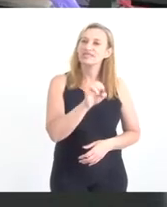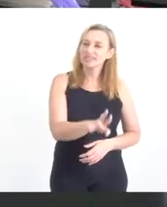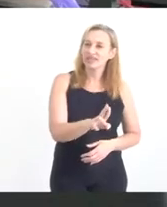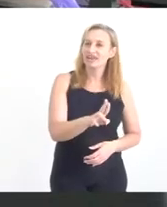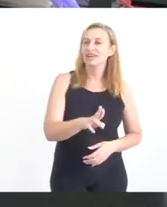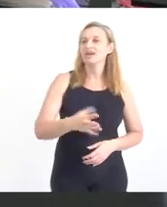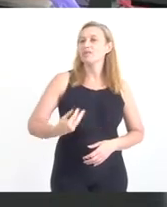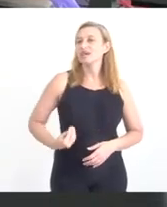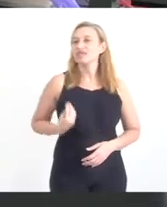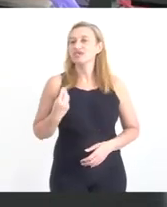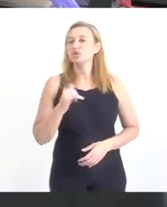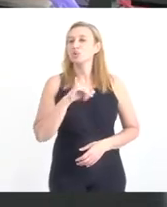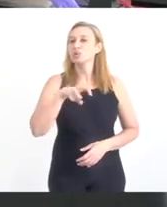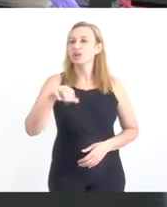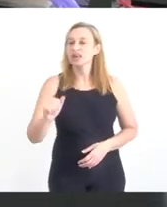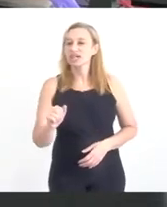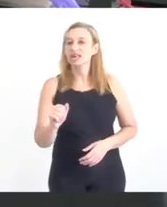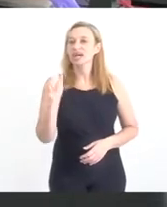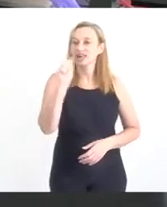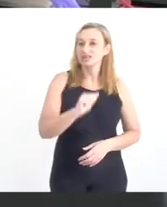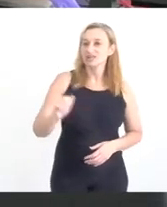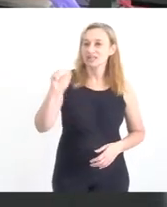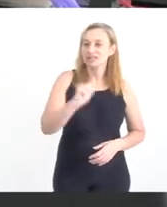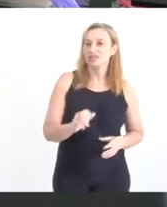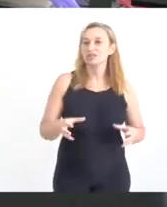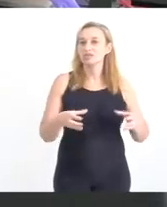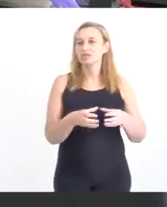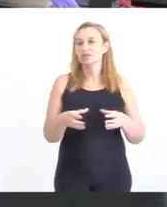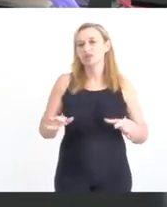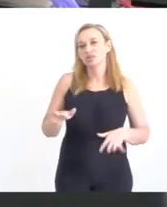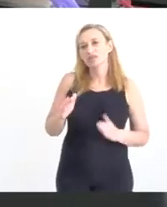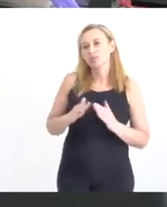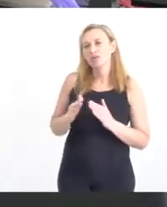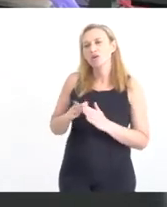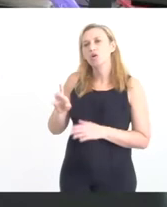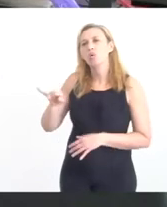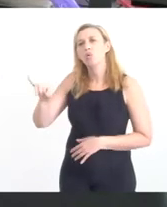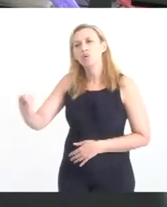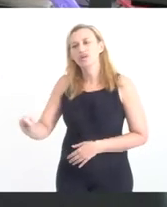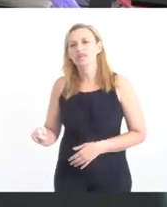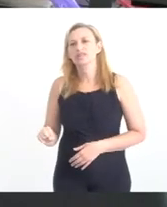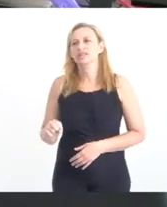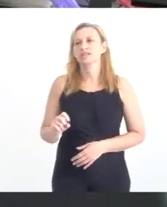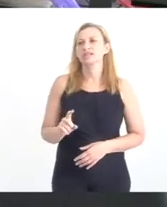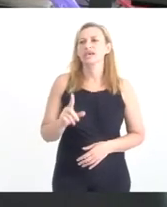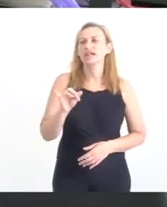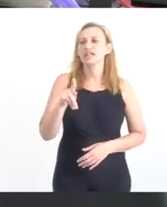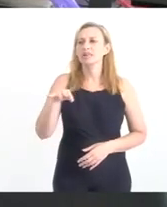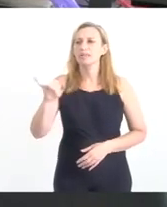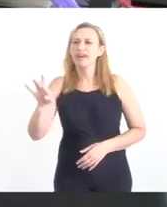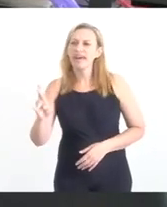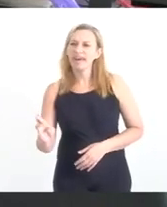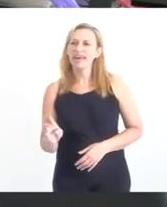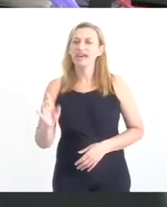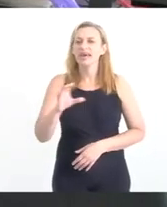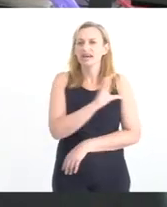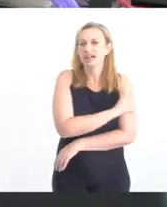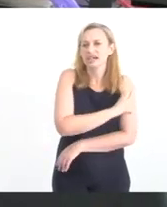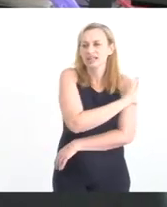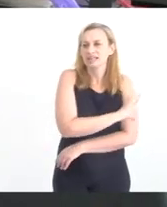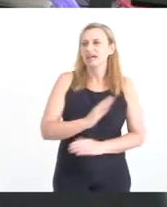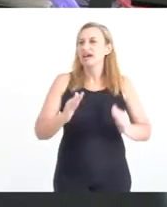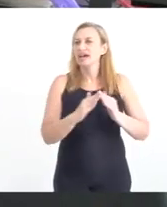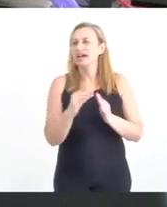vida única associação de moradores do bairro xangri-lá a NBR Campos